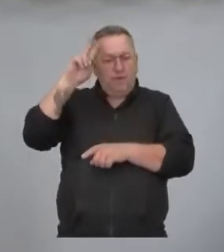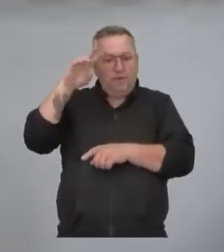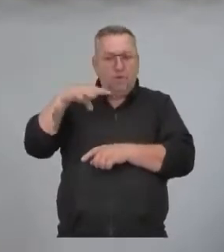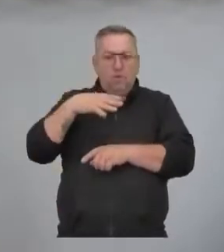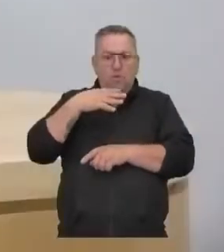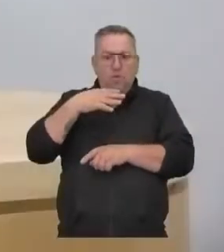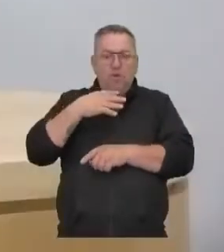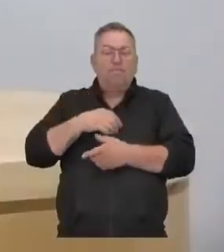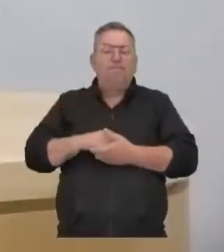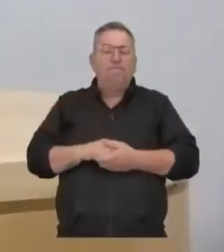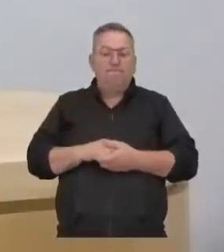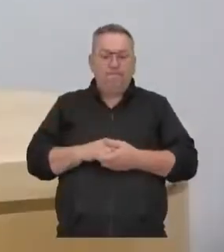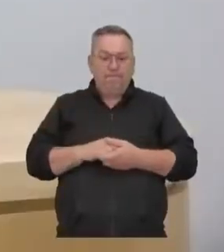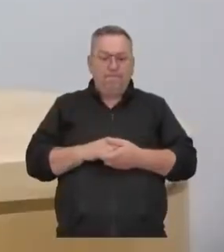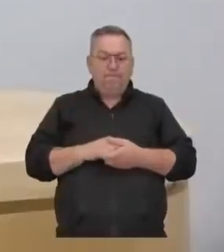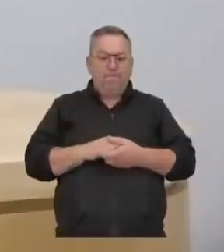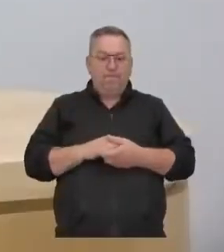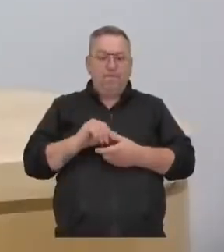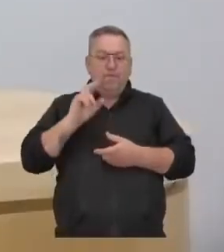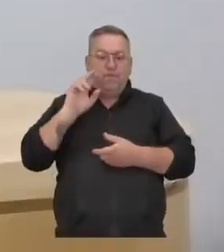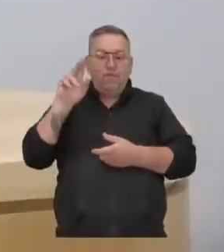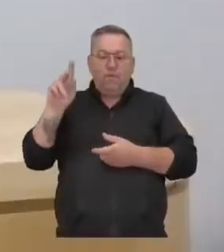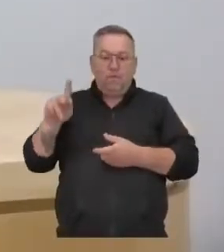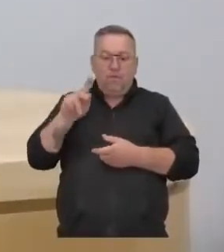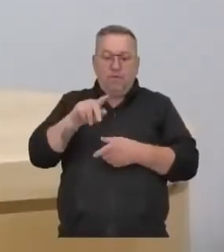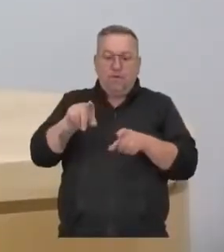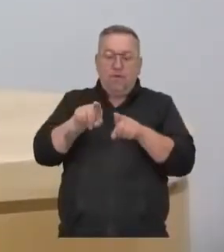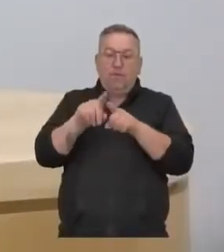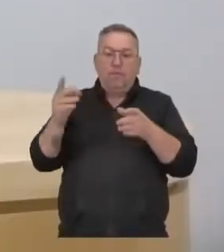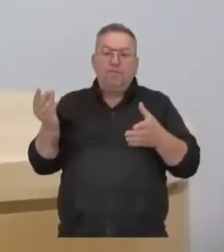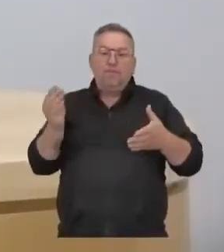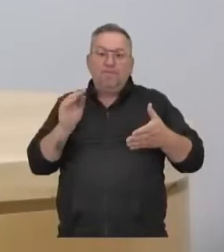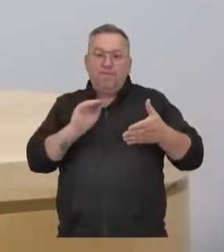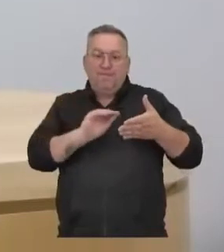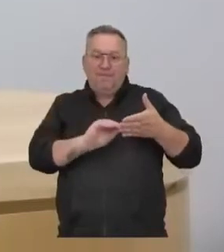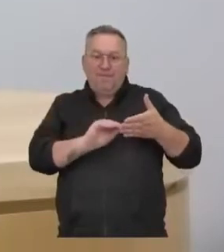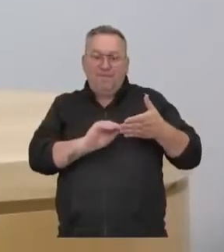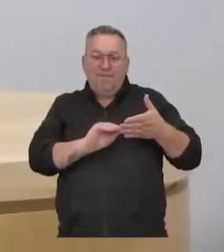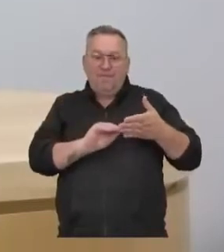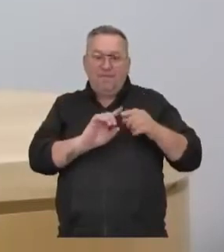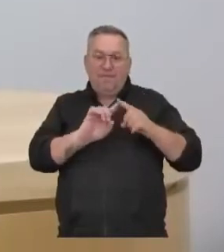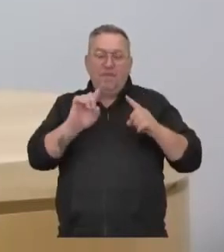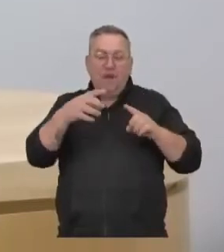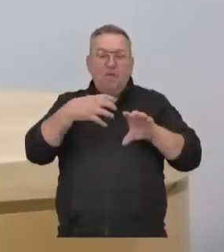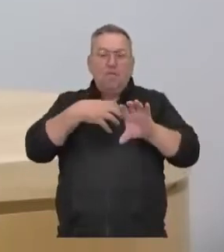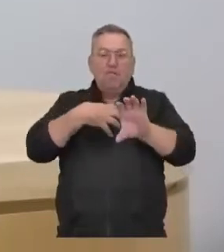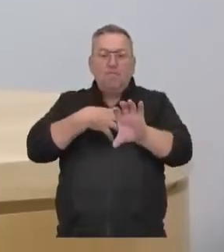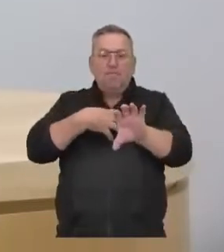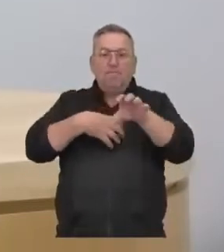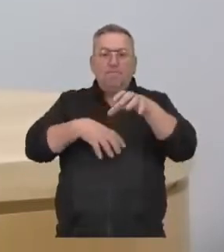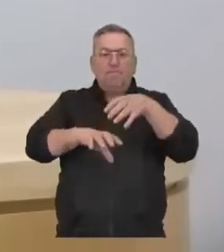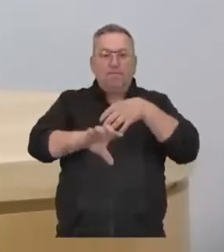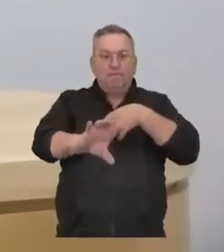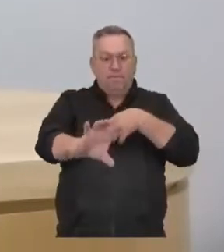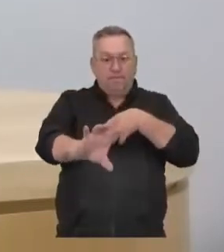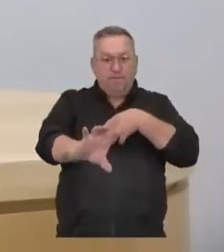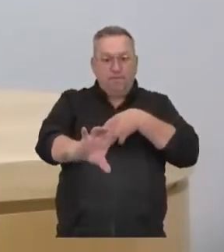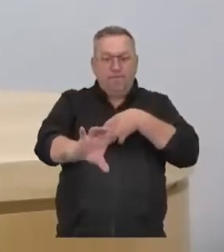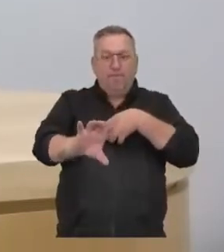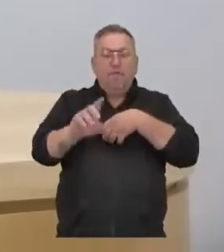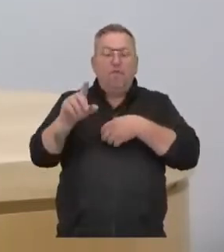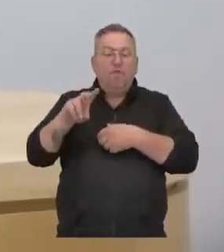lembranças. Muito bom, né? Eu vi de uma professora aqui que ela colocou que era um sinal de empatia, né? Você